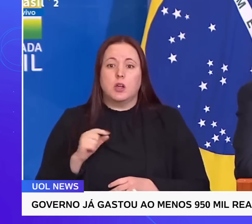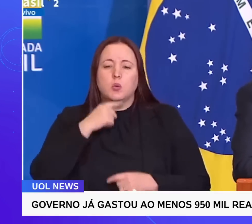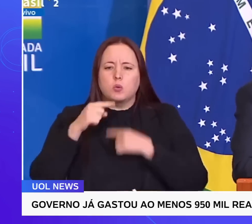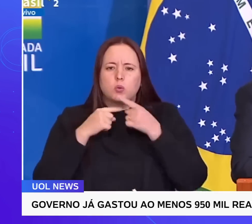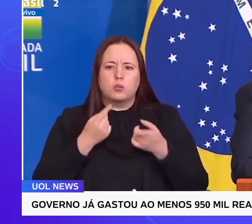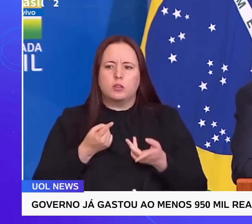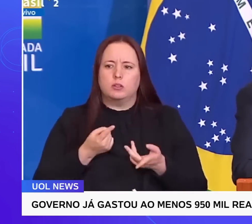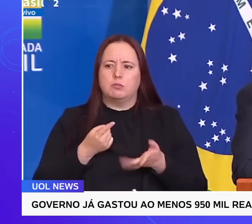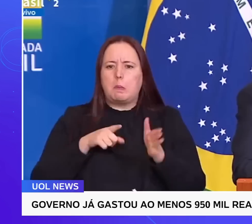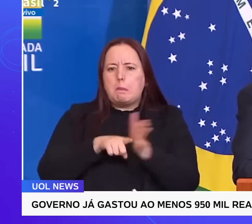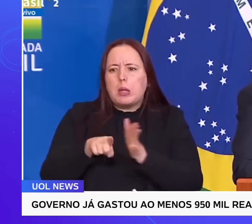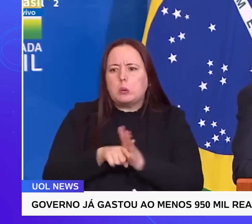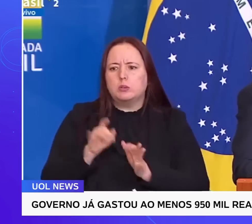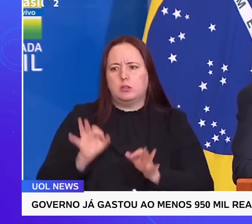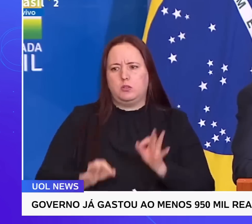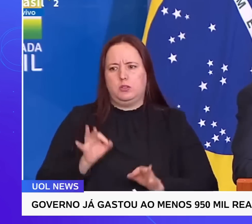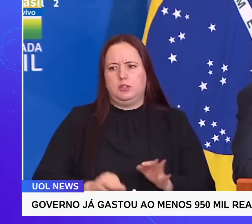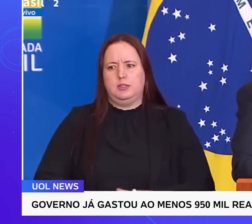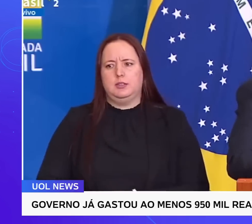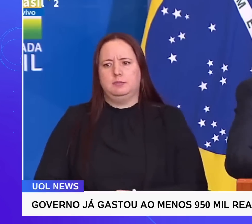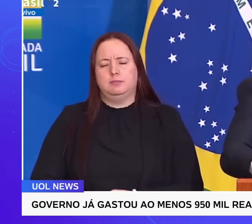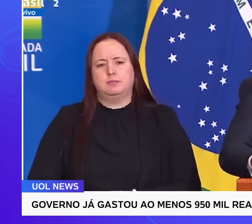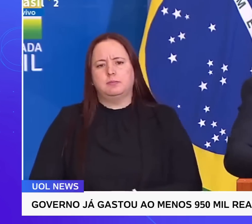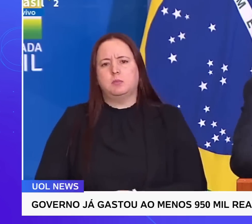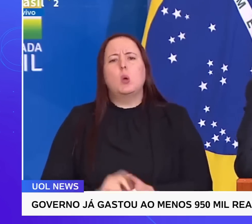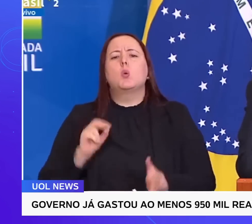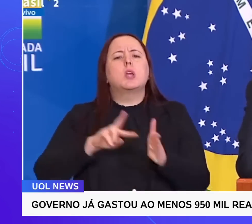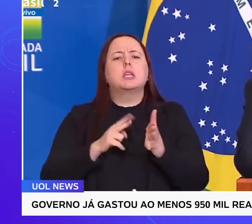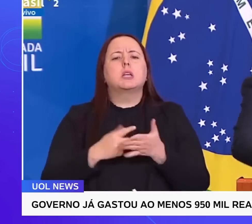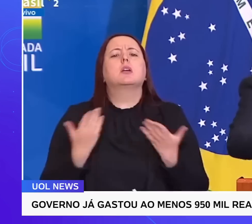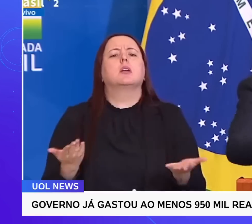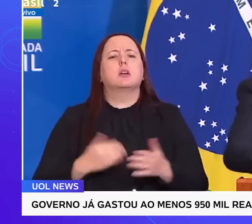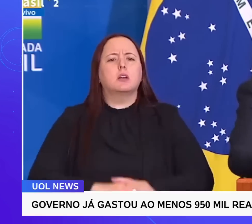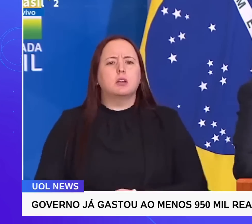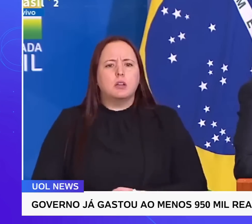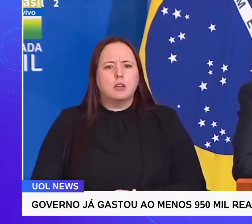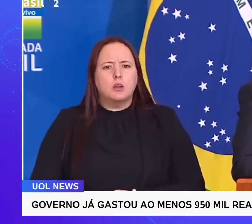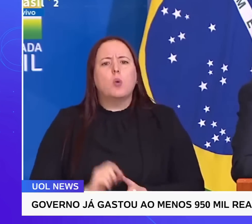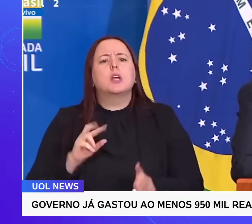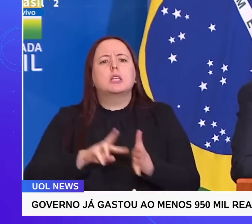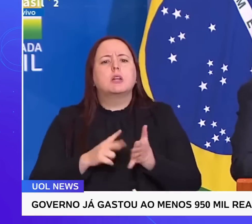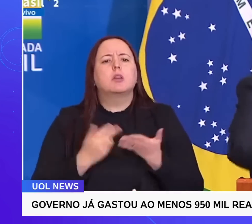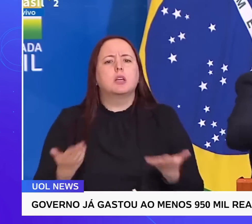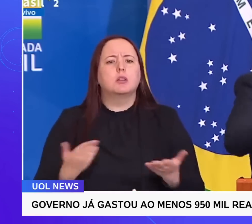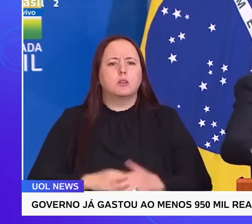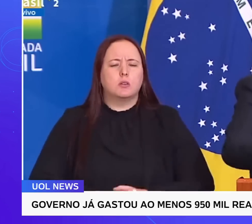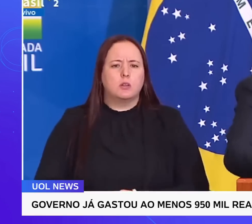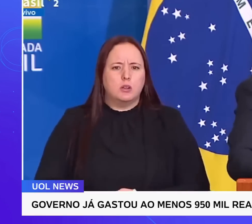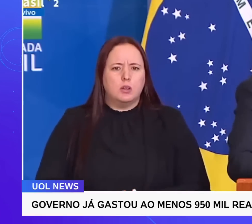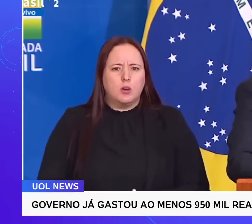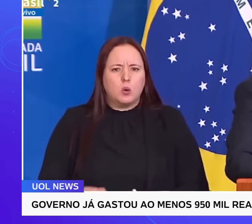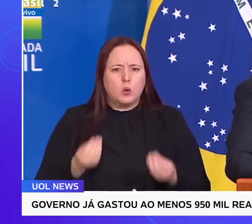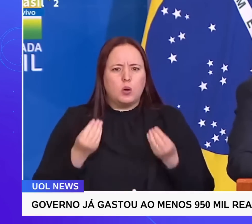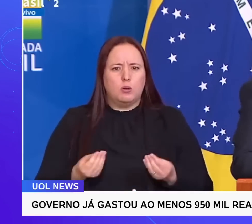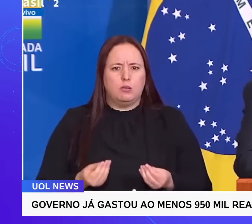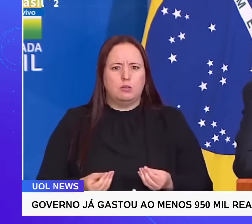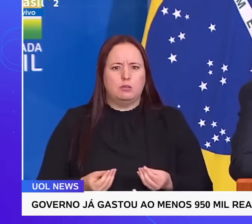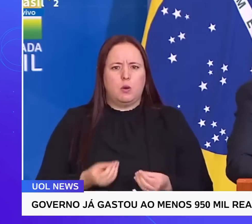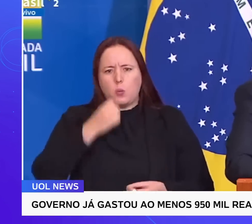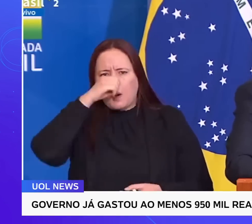dois carros com motorista como os servidores não moram em Orlando eles recebem diárias também além dos salários para ficar por esse tempo